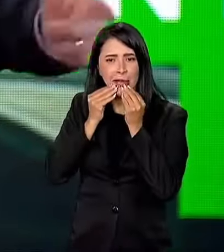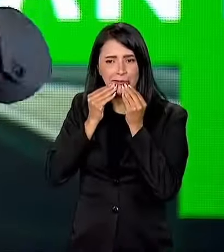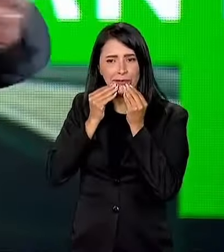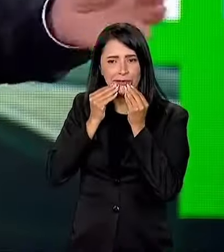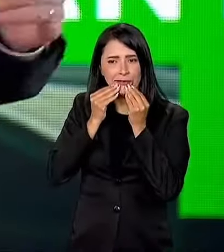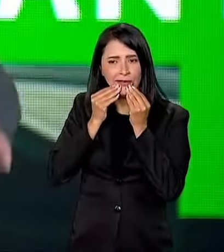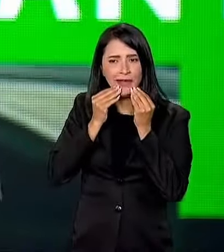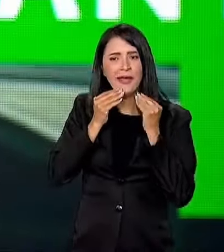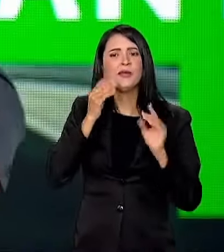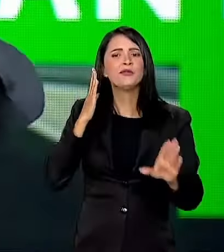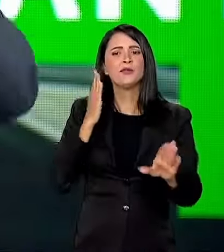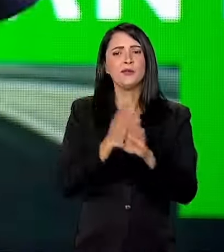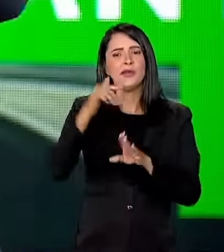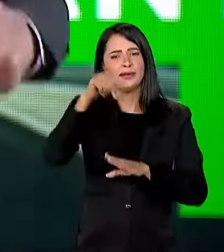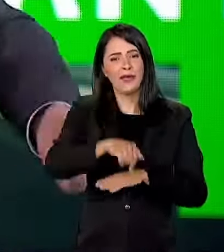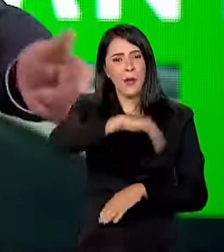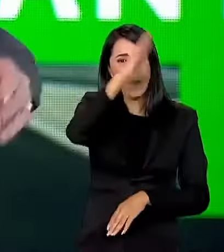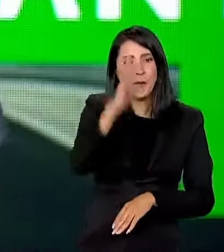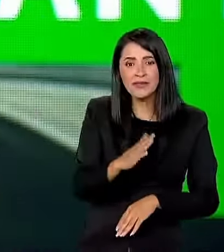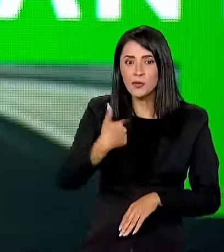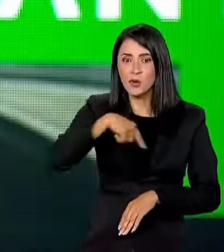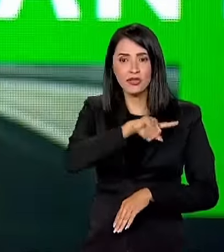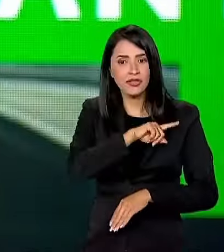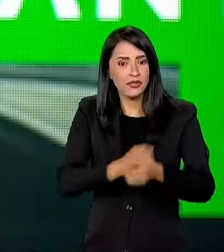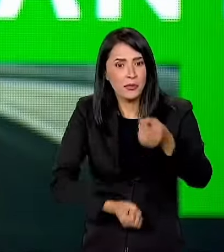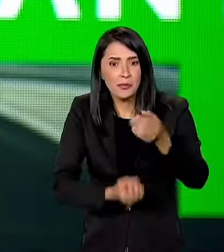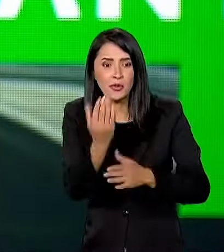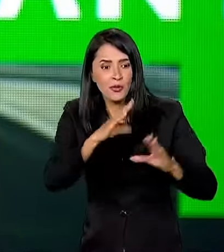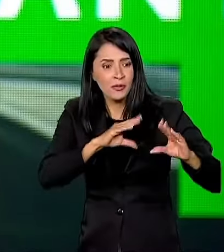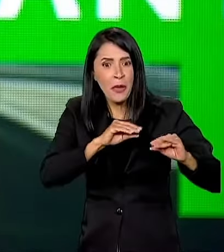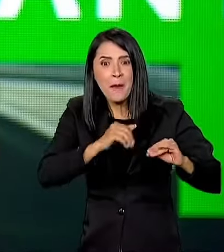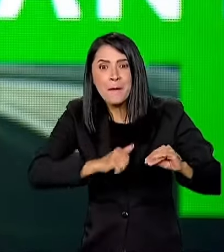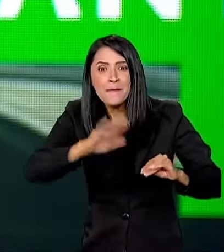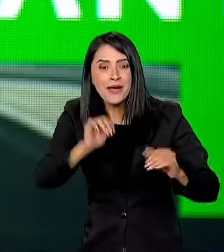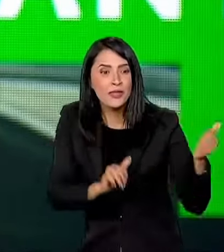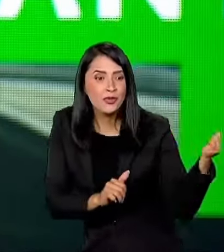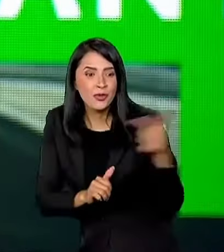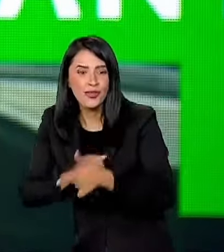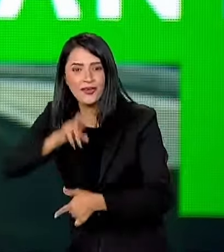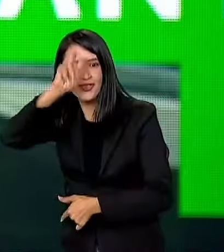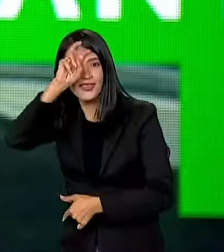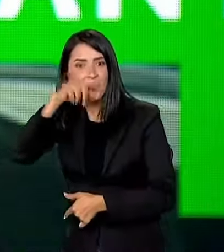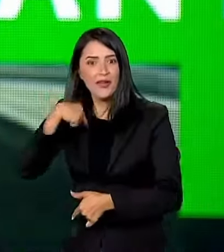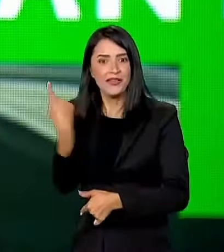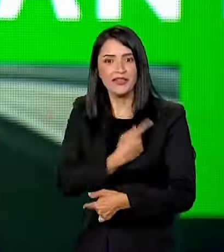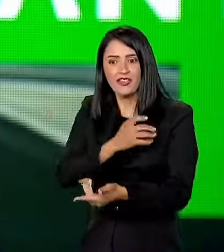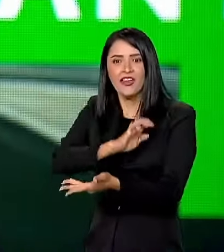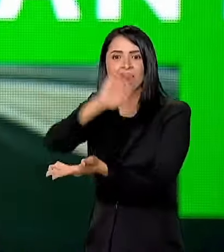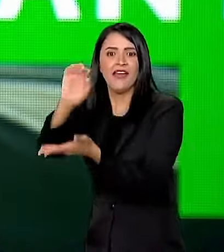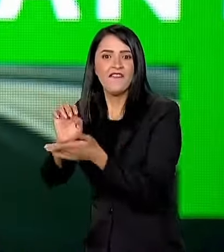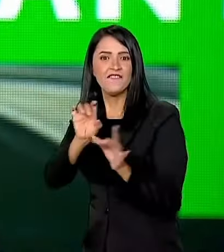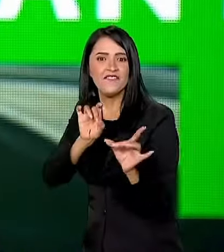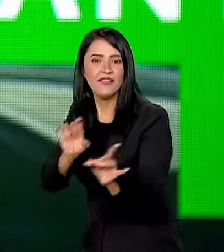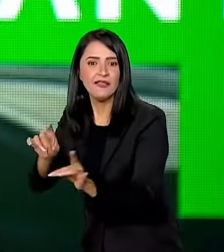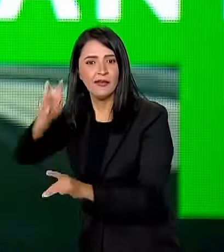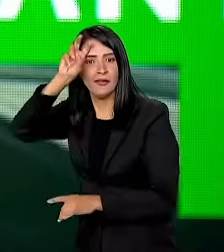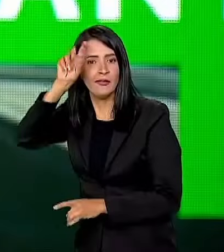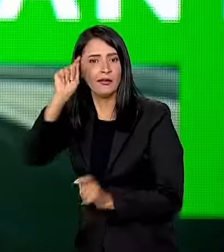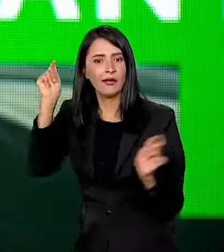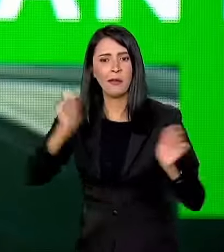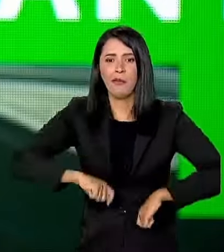produz mais algodão do que o Egito e nós estamos exportando para o Egito. Uma demonstração da capacidade,